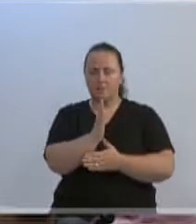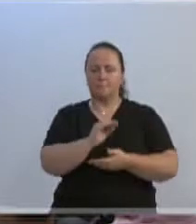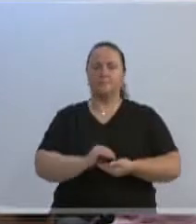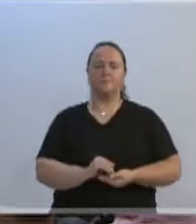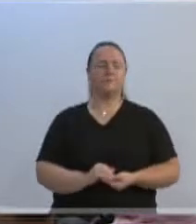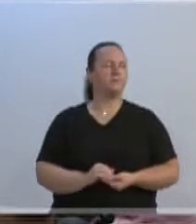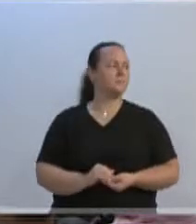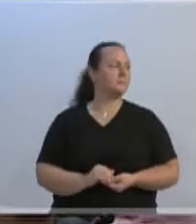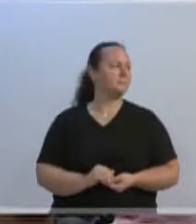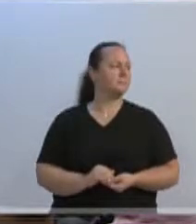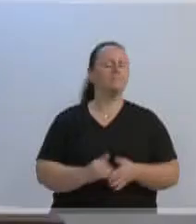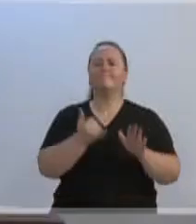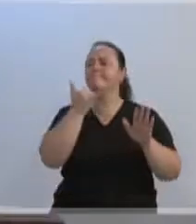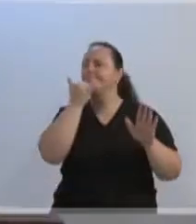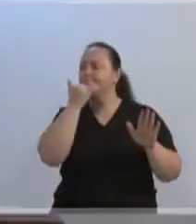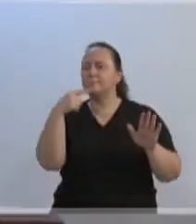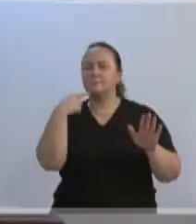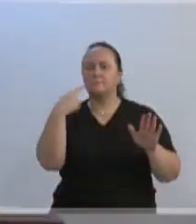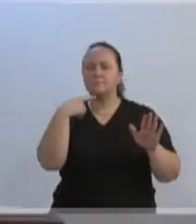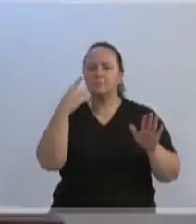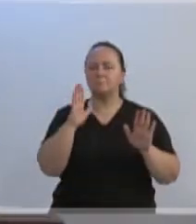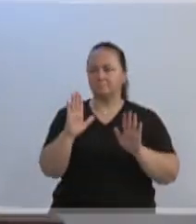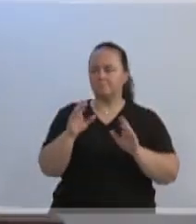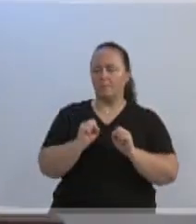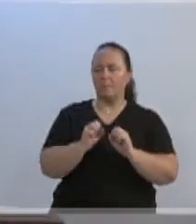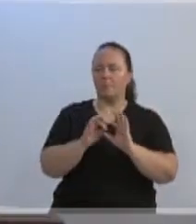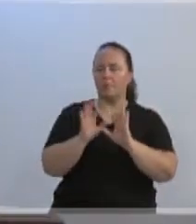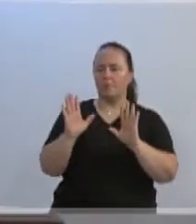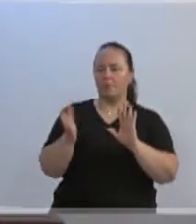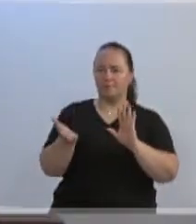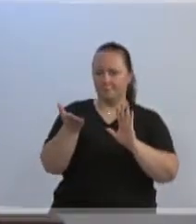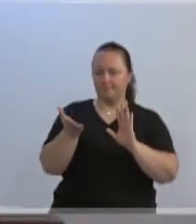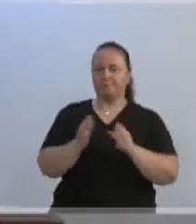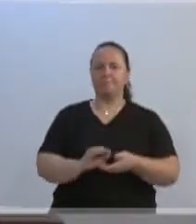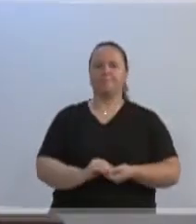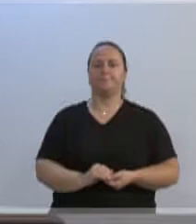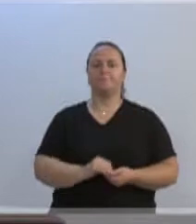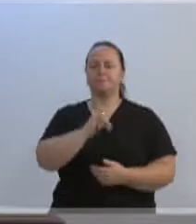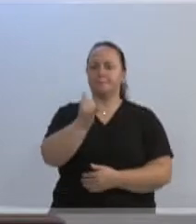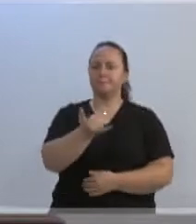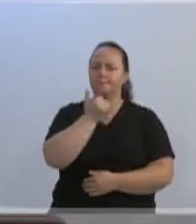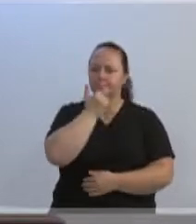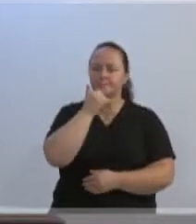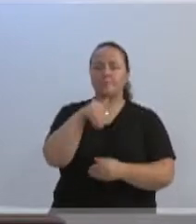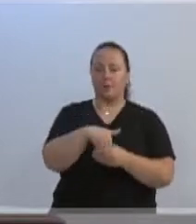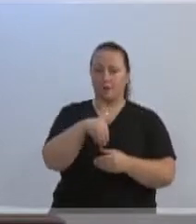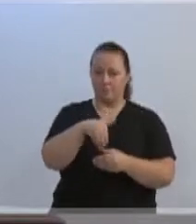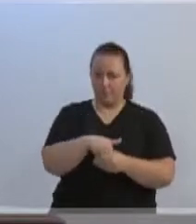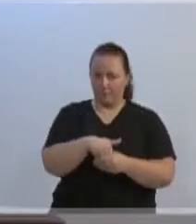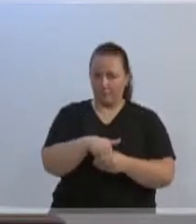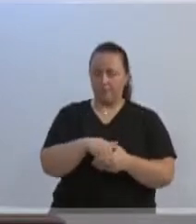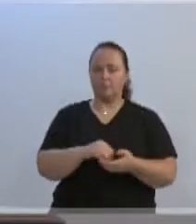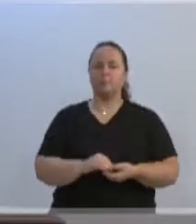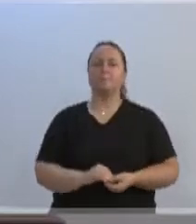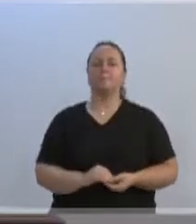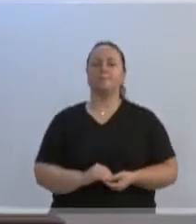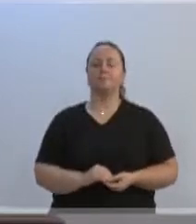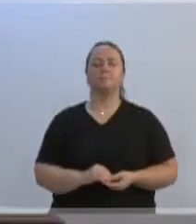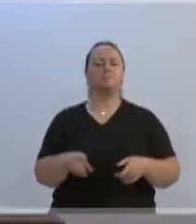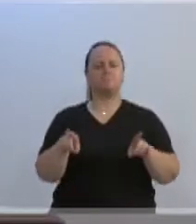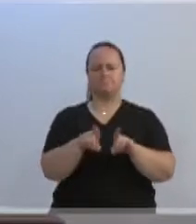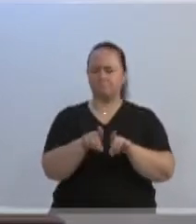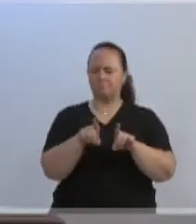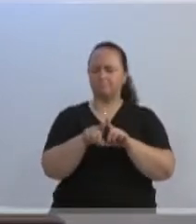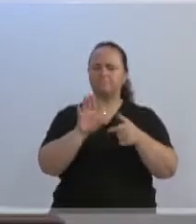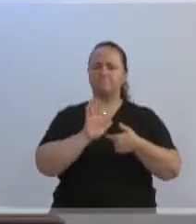o vereador marcelo a palavra está com o senhor obrigado eu queria justificar aqui o voto também trazendo espero